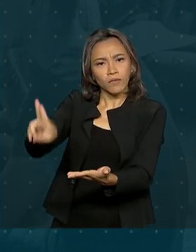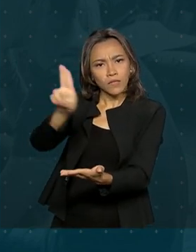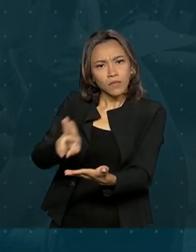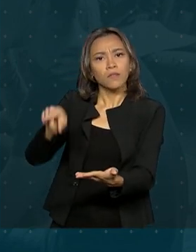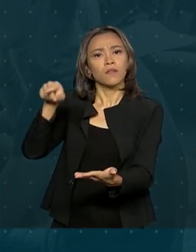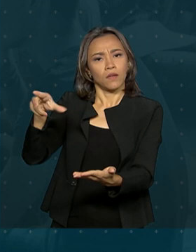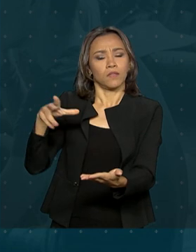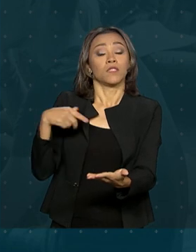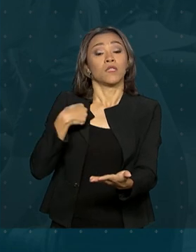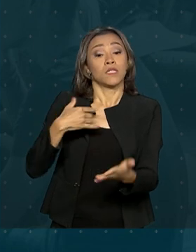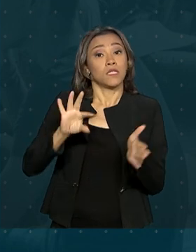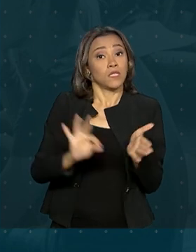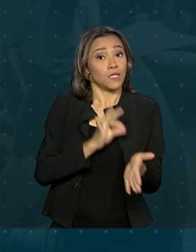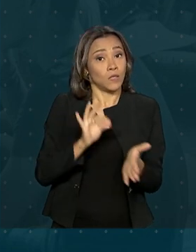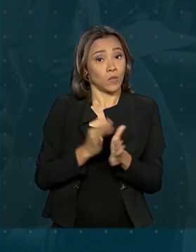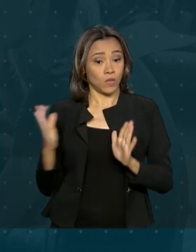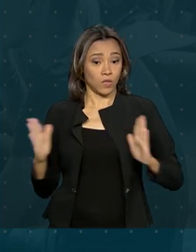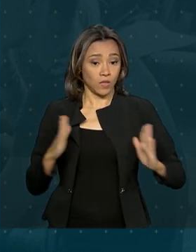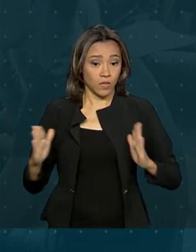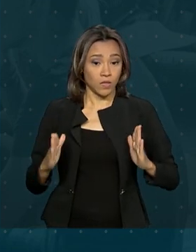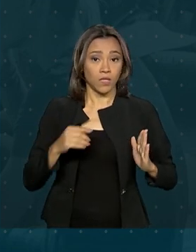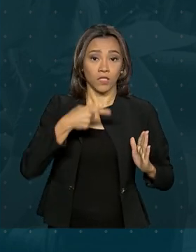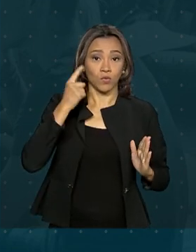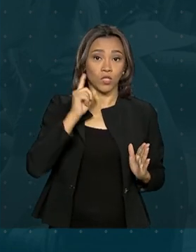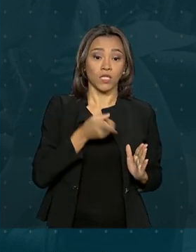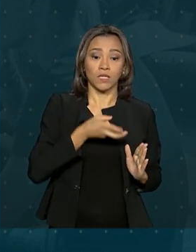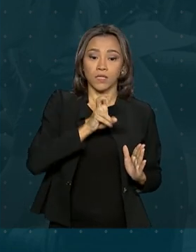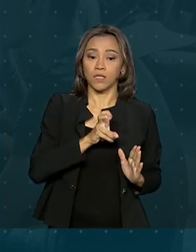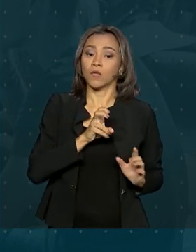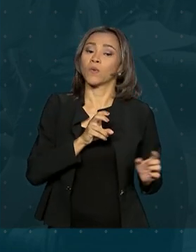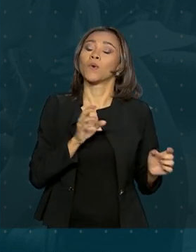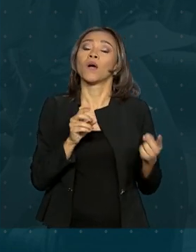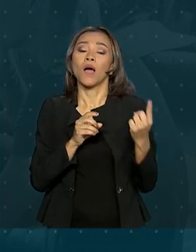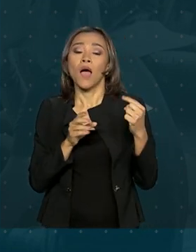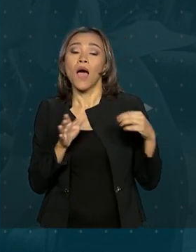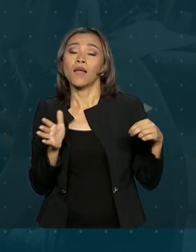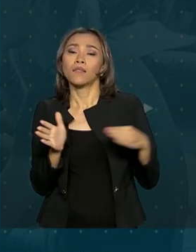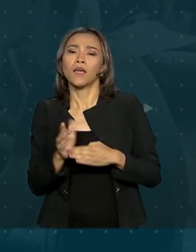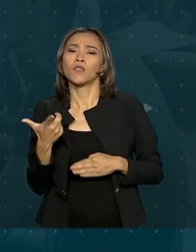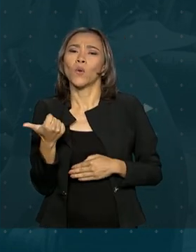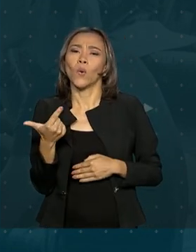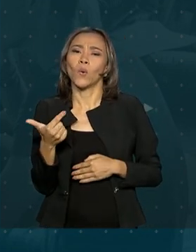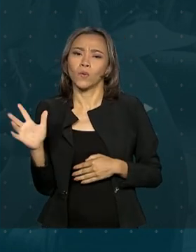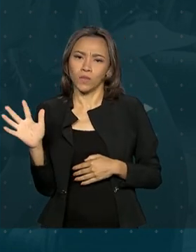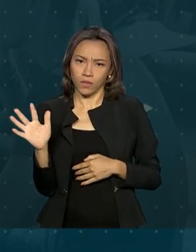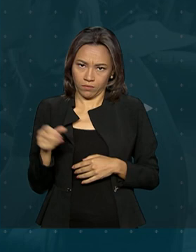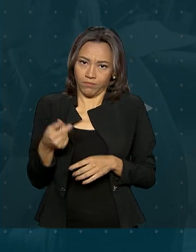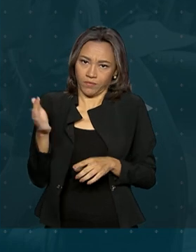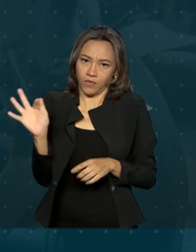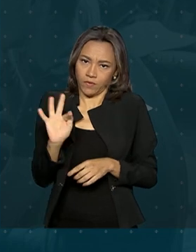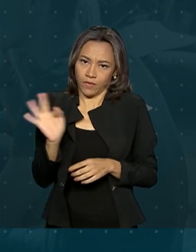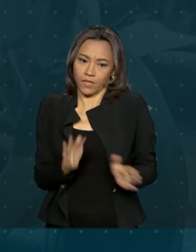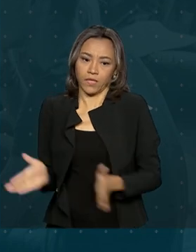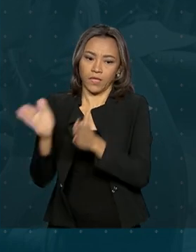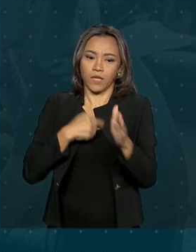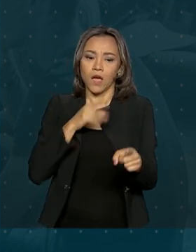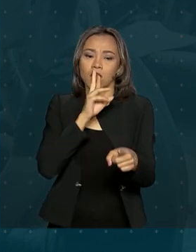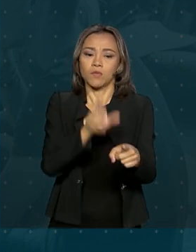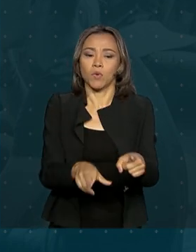superior. As inscrições serão de 5 a 12 de fevereiro. A divulgação dos resultados em 26 de fevereiro.